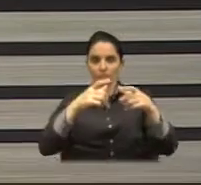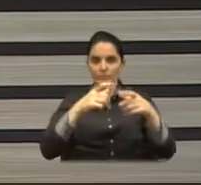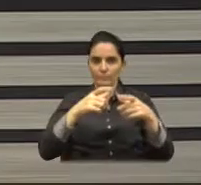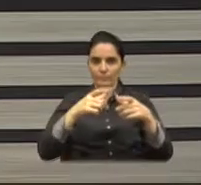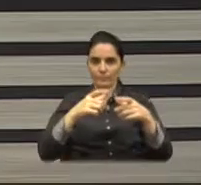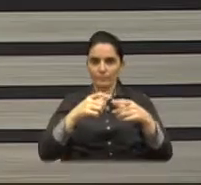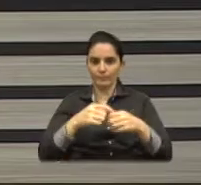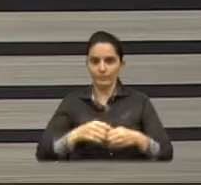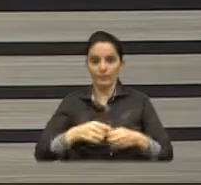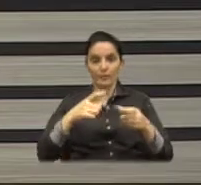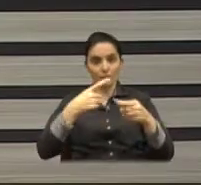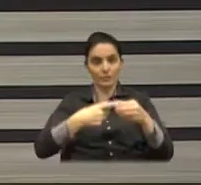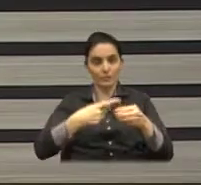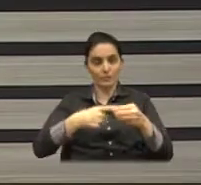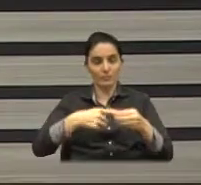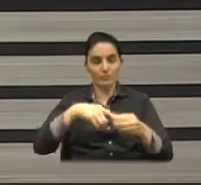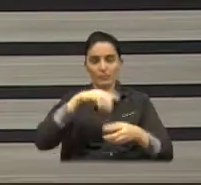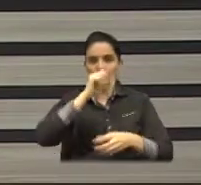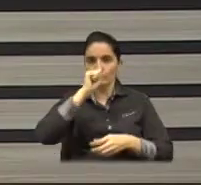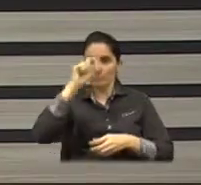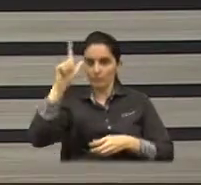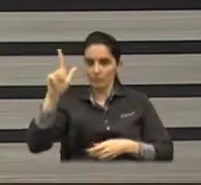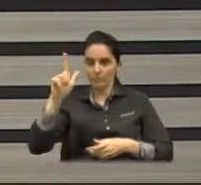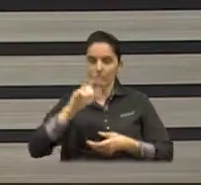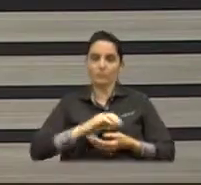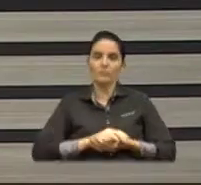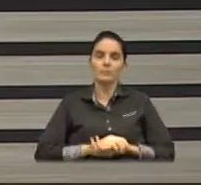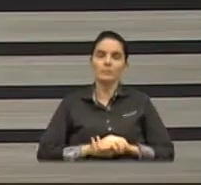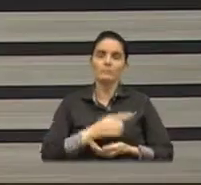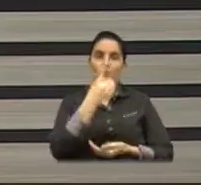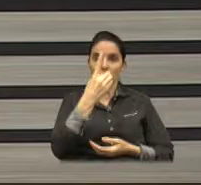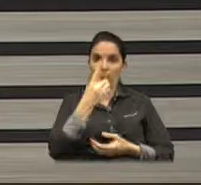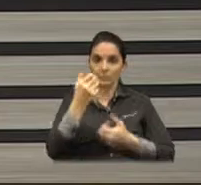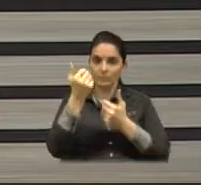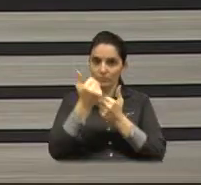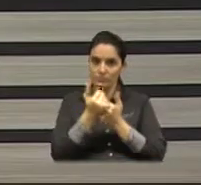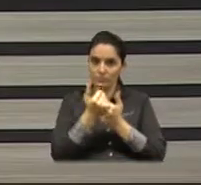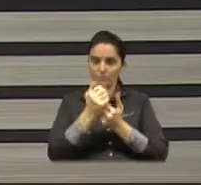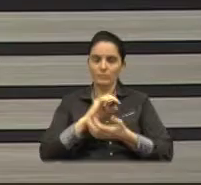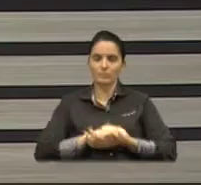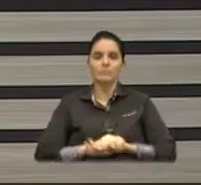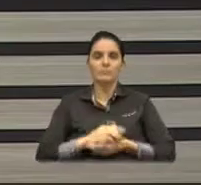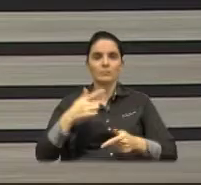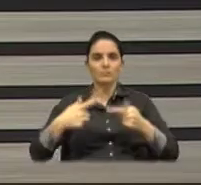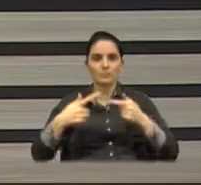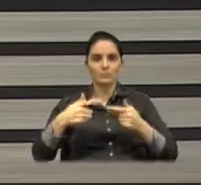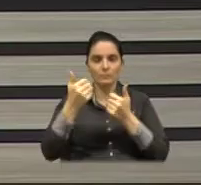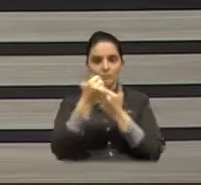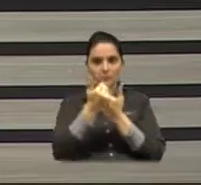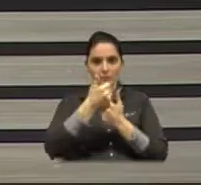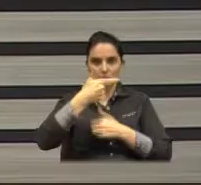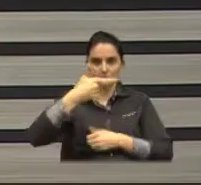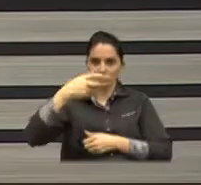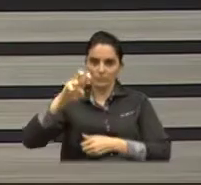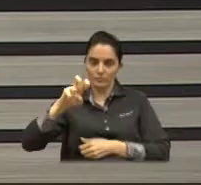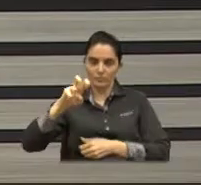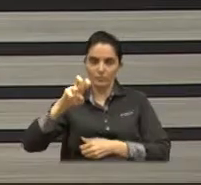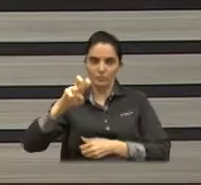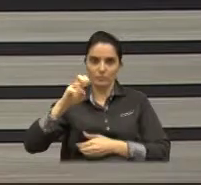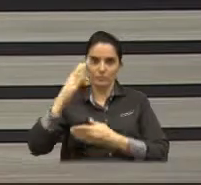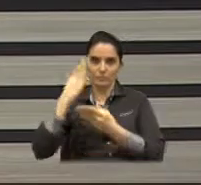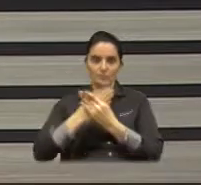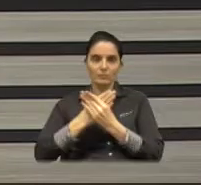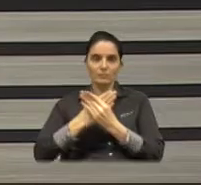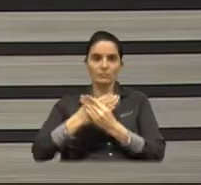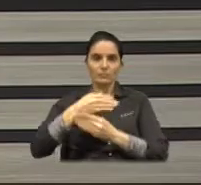um substitutivo e os pareceres são favoráveis. Está em discussão o substitutivo número 25, protocolado sobre o